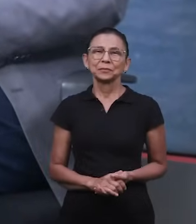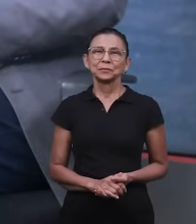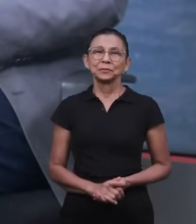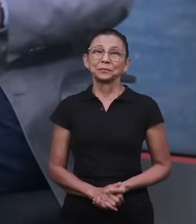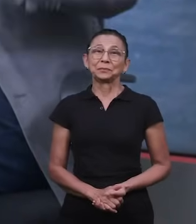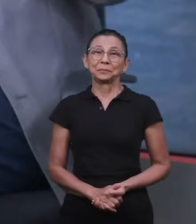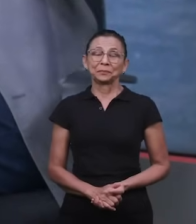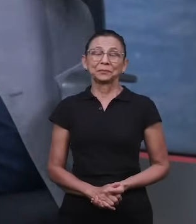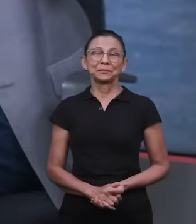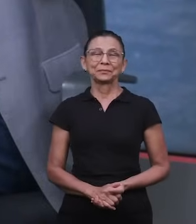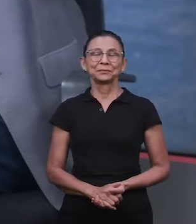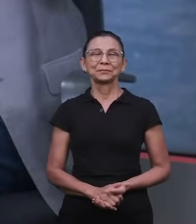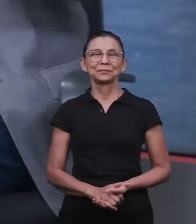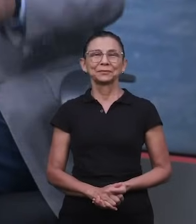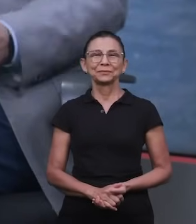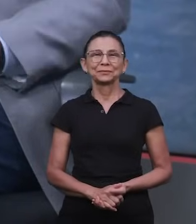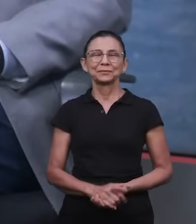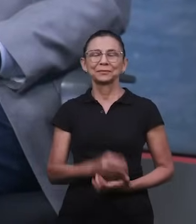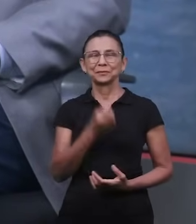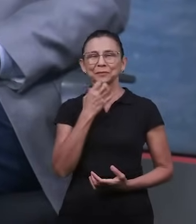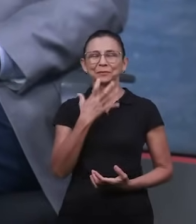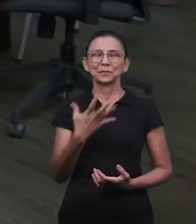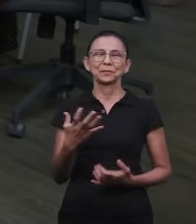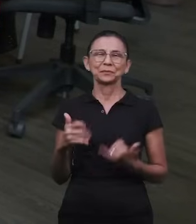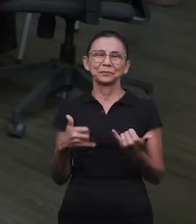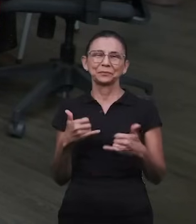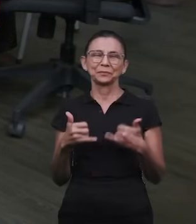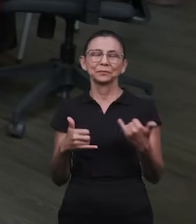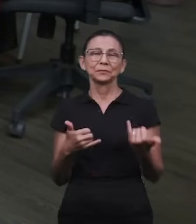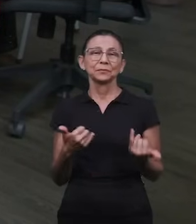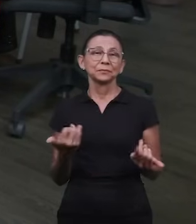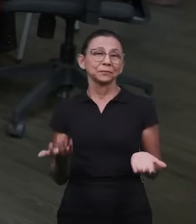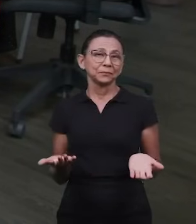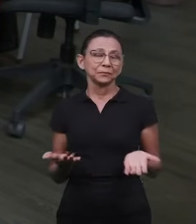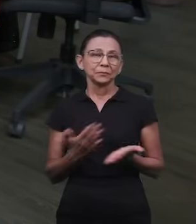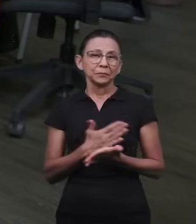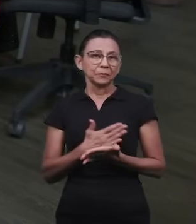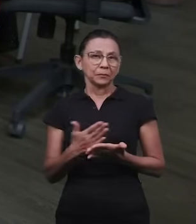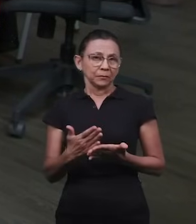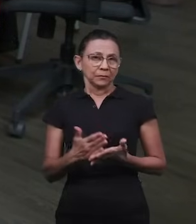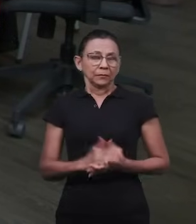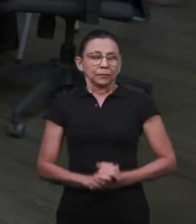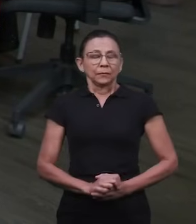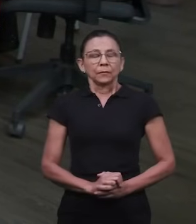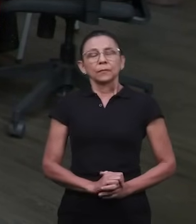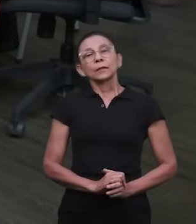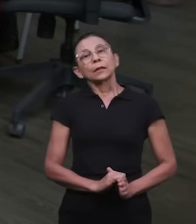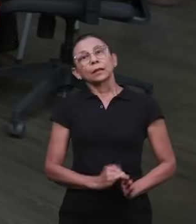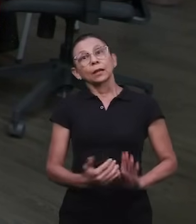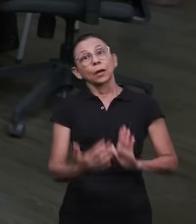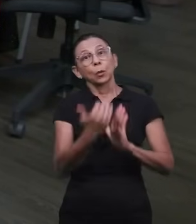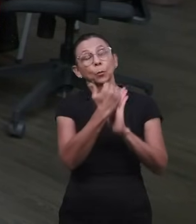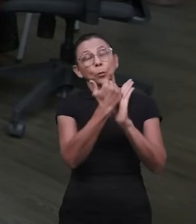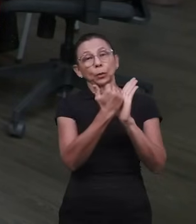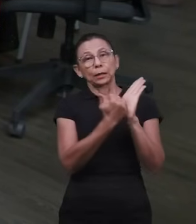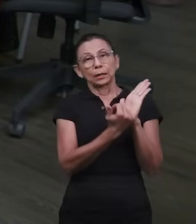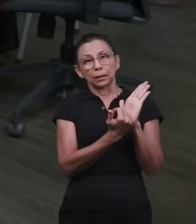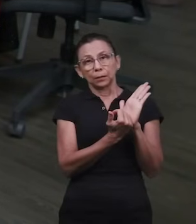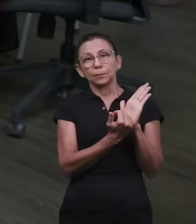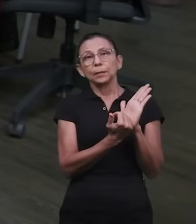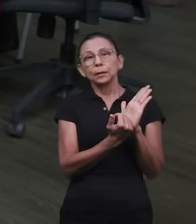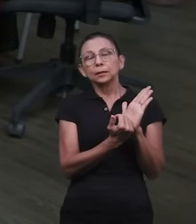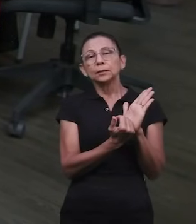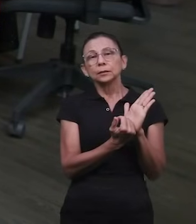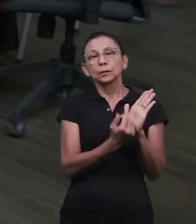Filosofia. Juventude acumulada. Isso é muito bom. Pois é, a gente está começando agora mais uma edição,